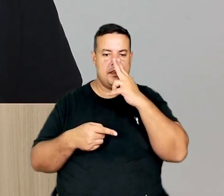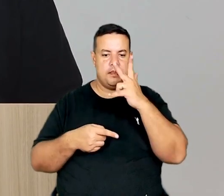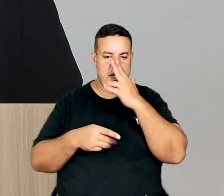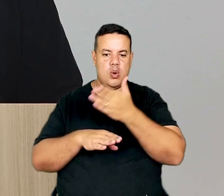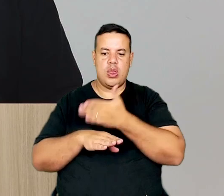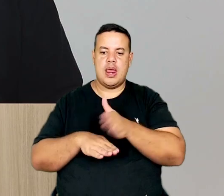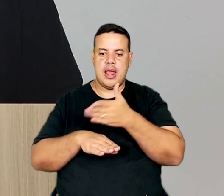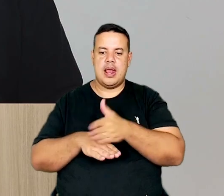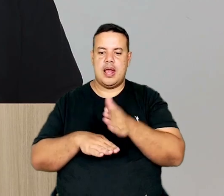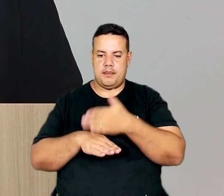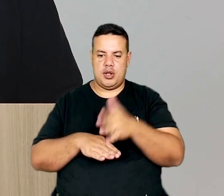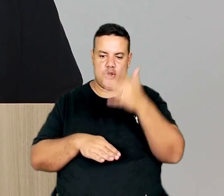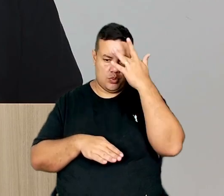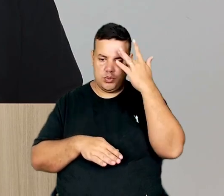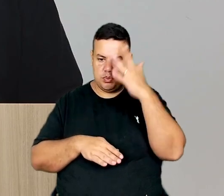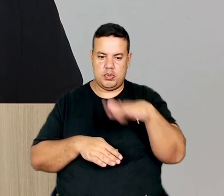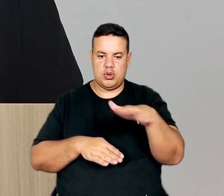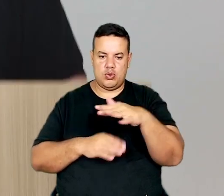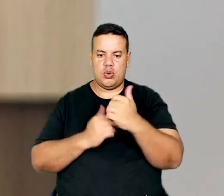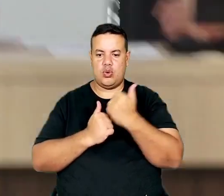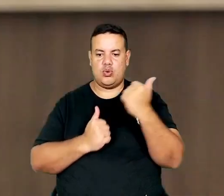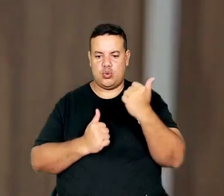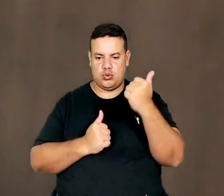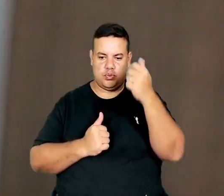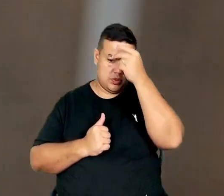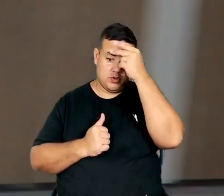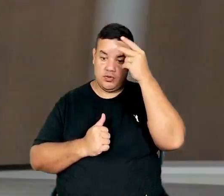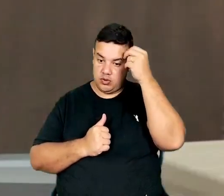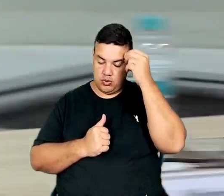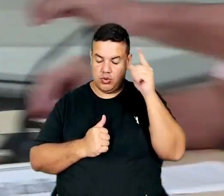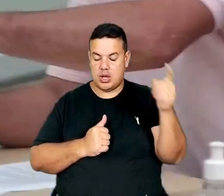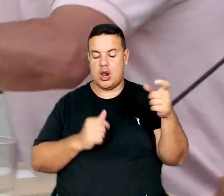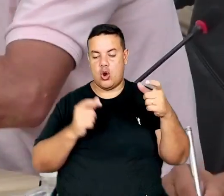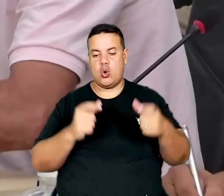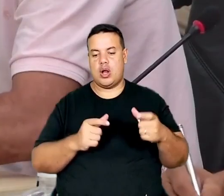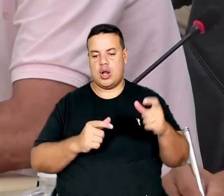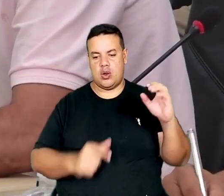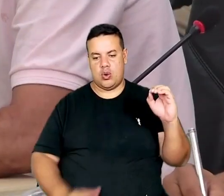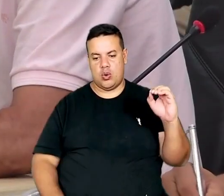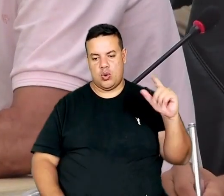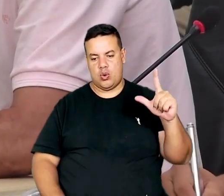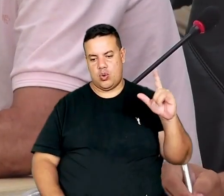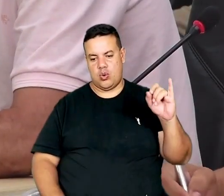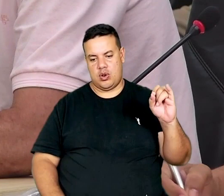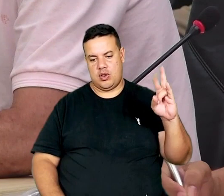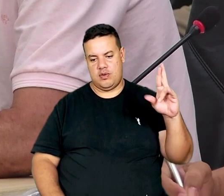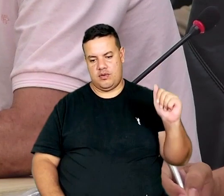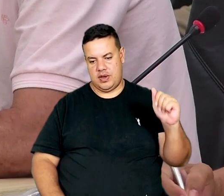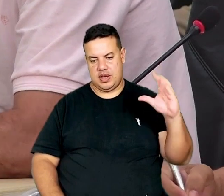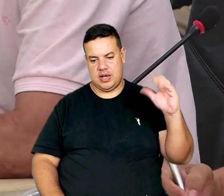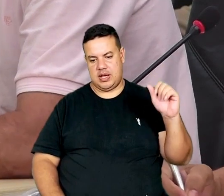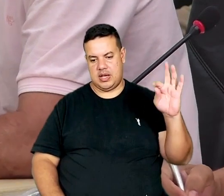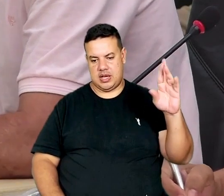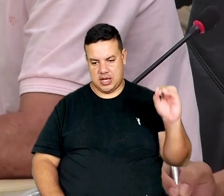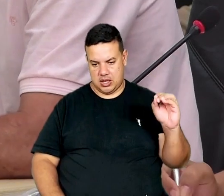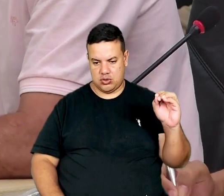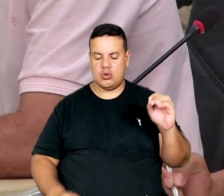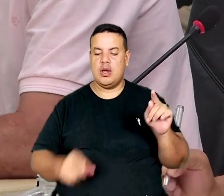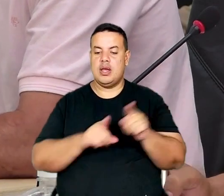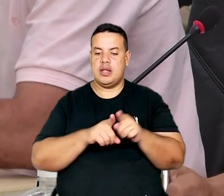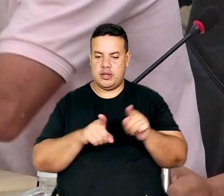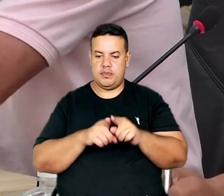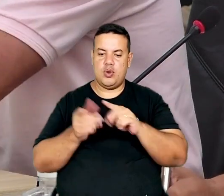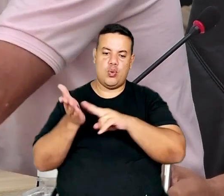para o pessoal já da subprefeitura, no doutor Oliveira Castro, e também para o Correio lá em Bela Vista, né, vereador Ralph? Até mesmo aí para os